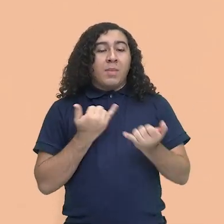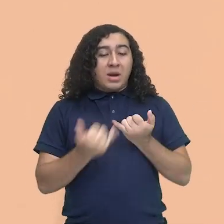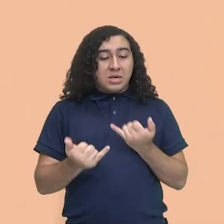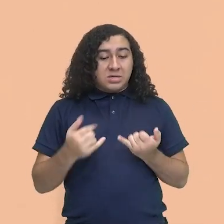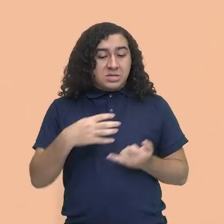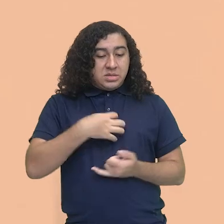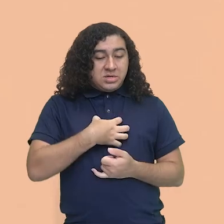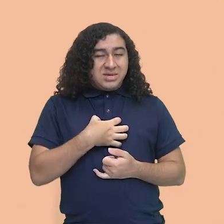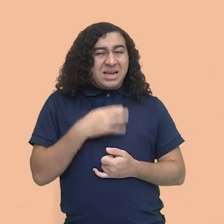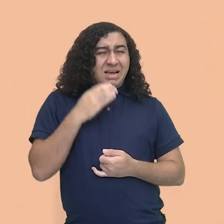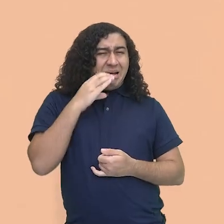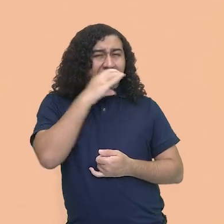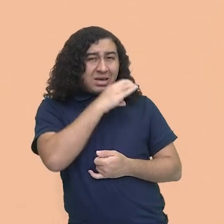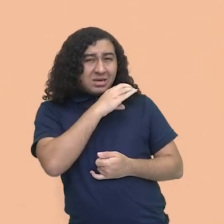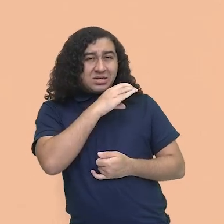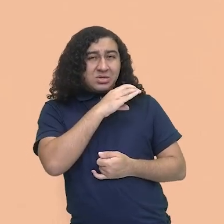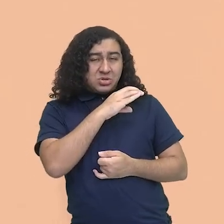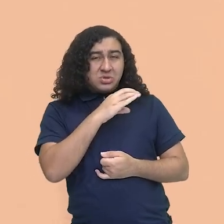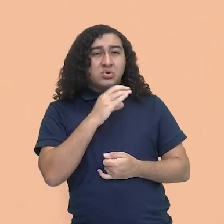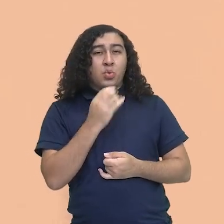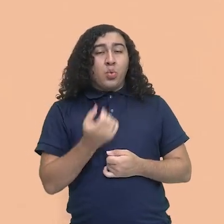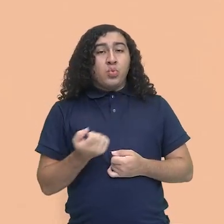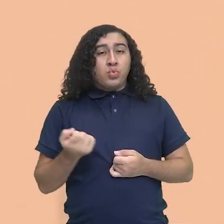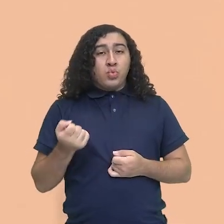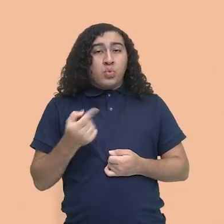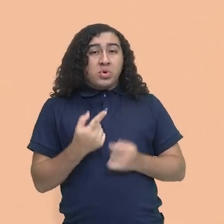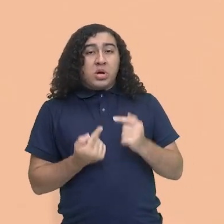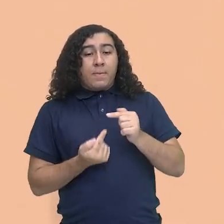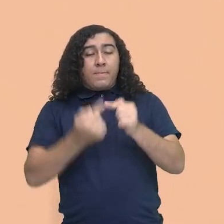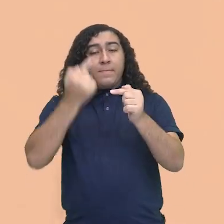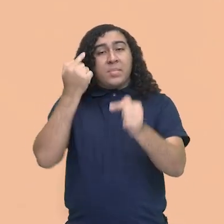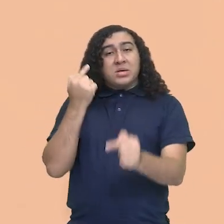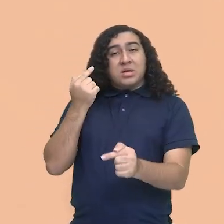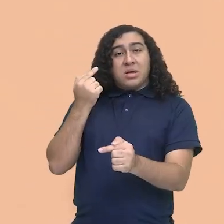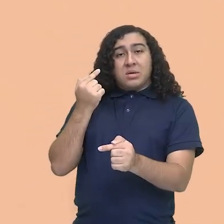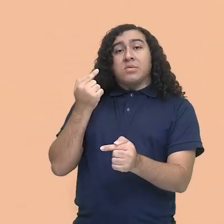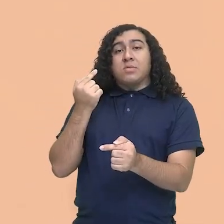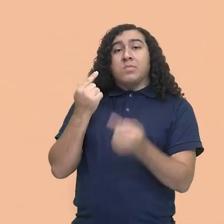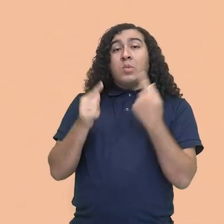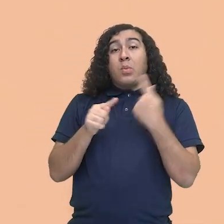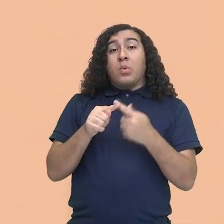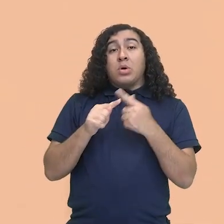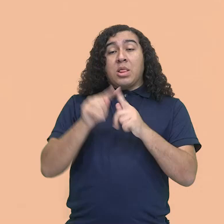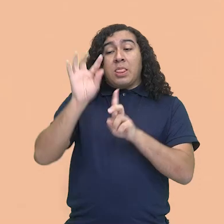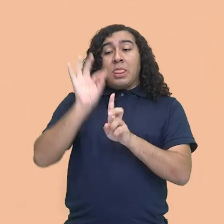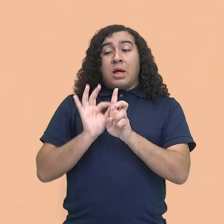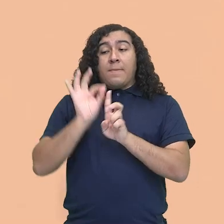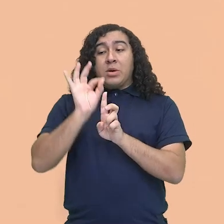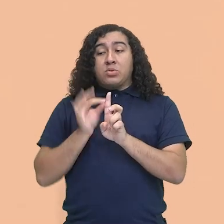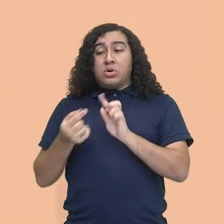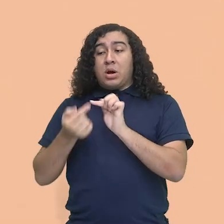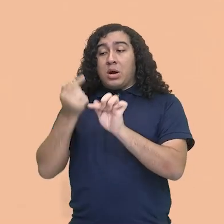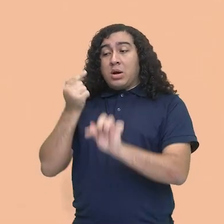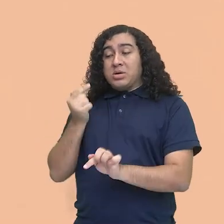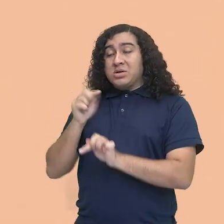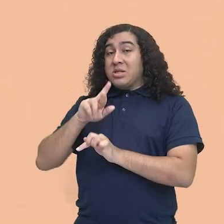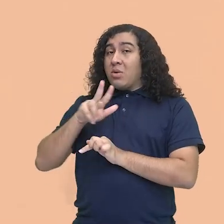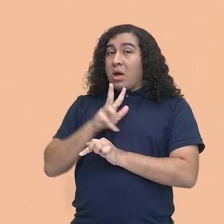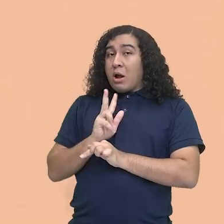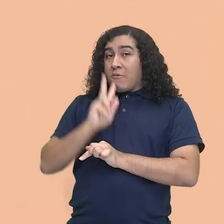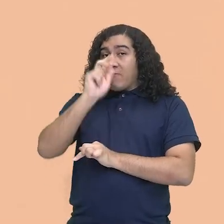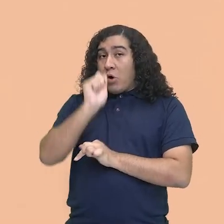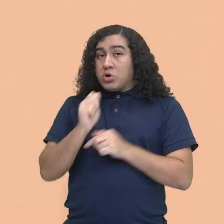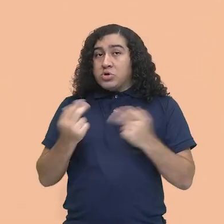mais quente, né? Está mais quente que 5 anos atrás. As temperaturas, as chuvas, elas não eram tão intensas como